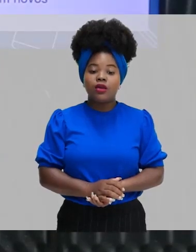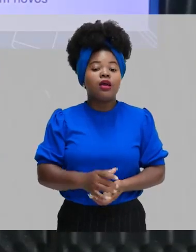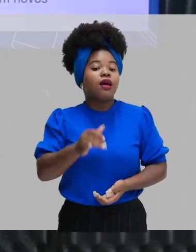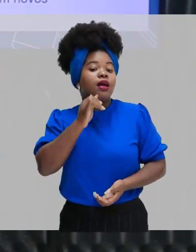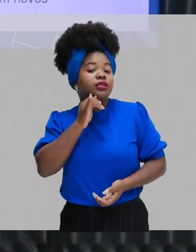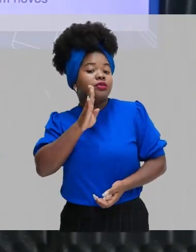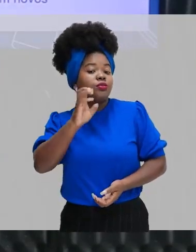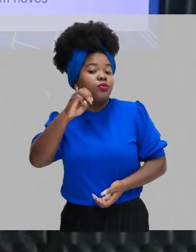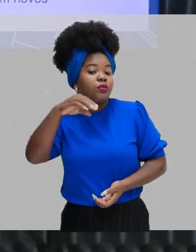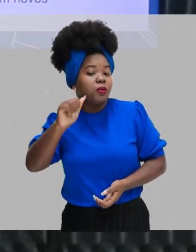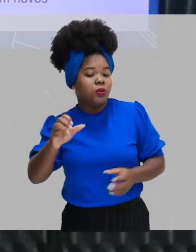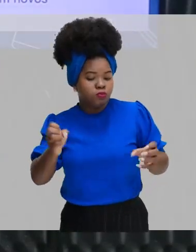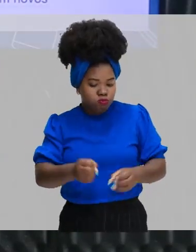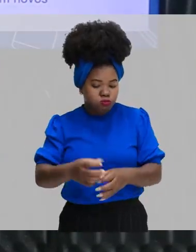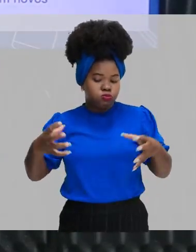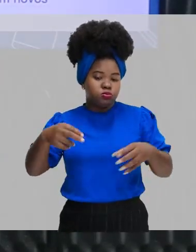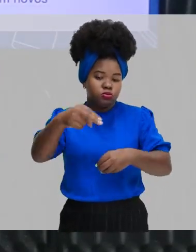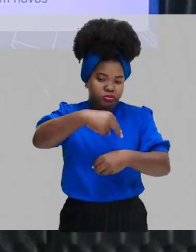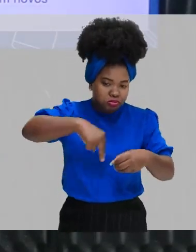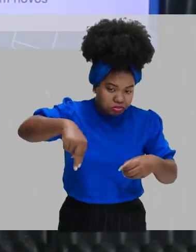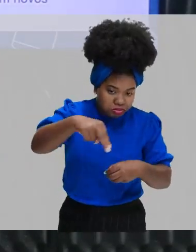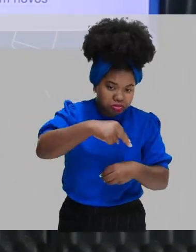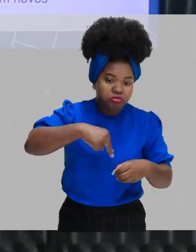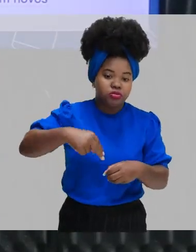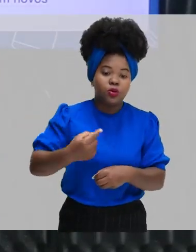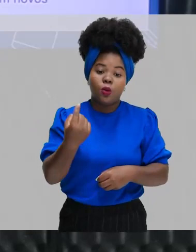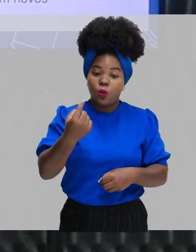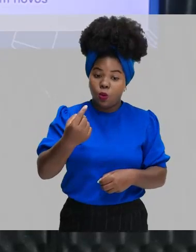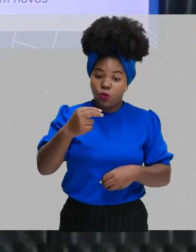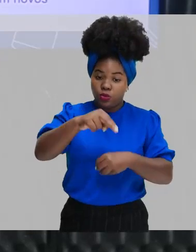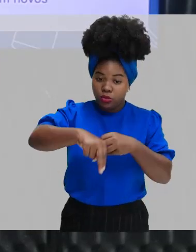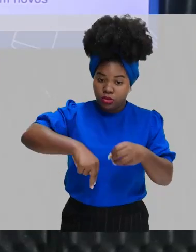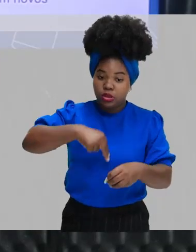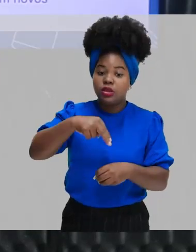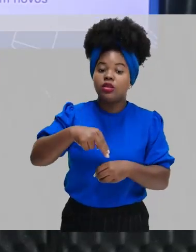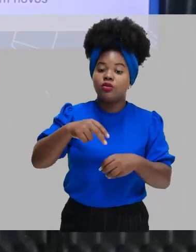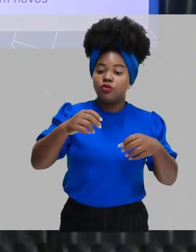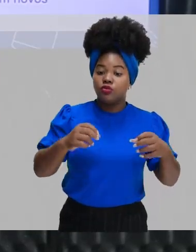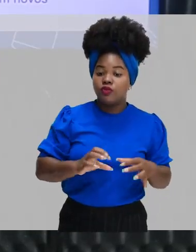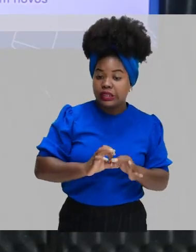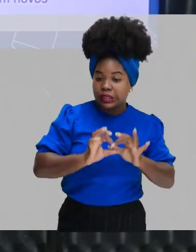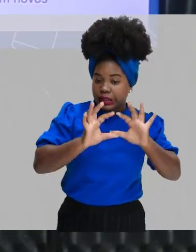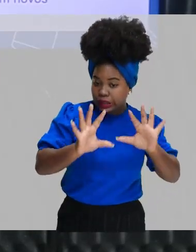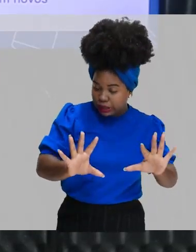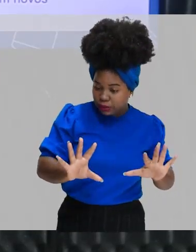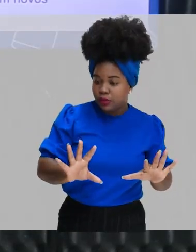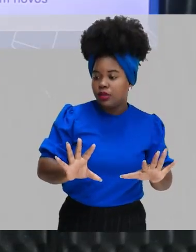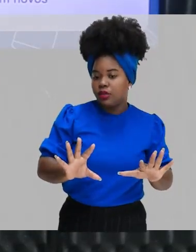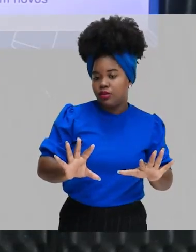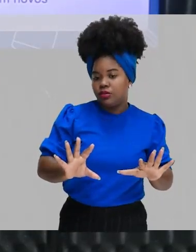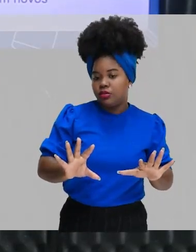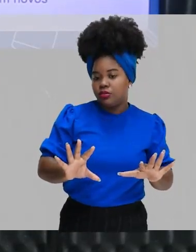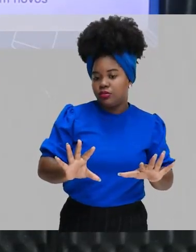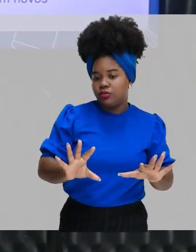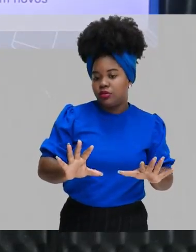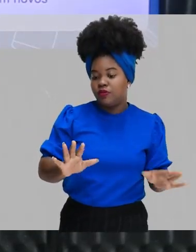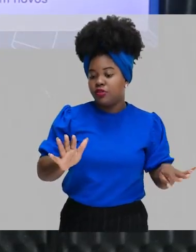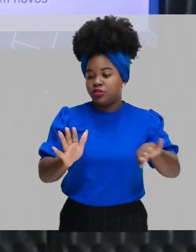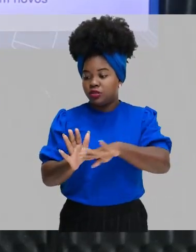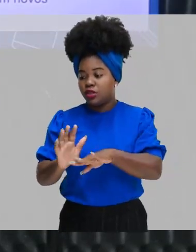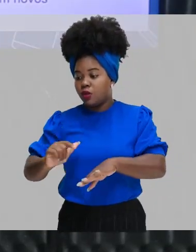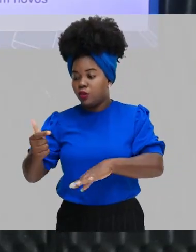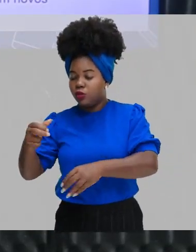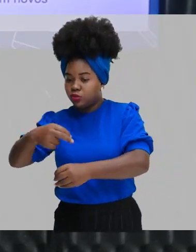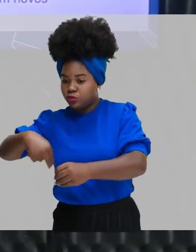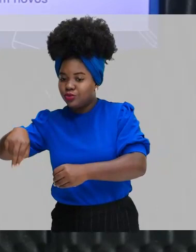Então o que acontece um nêutron vai ser liberado e vai atingir um átomo um núcleo do